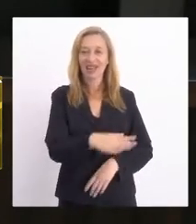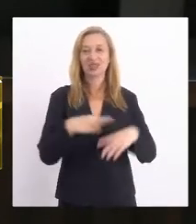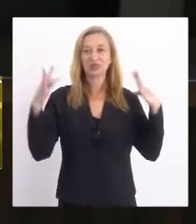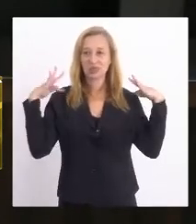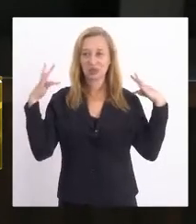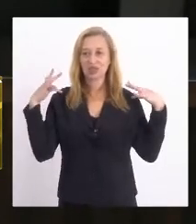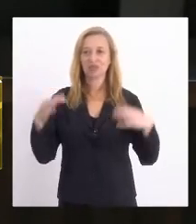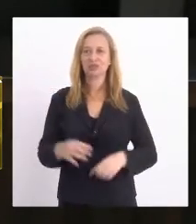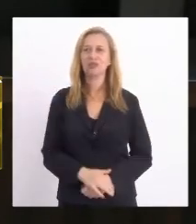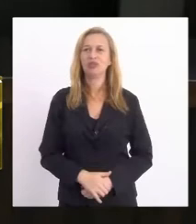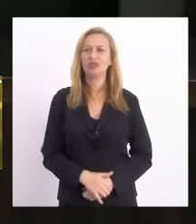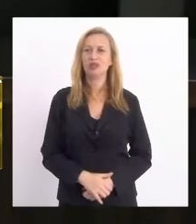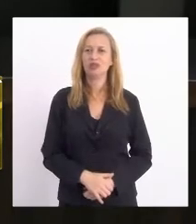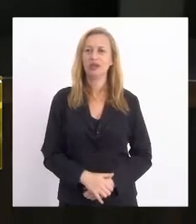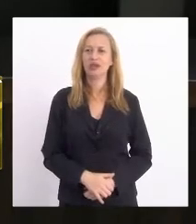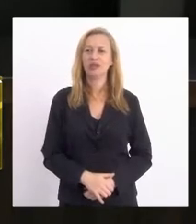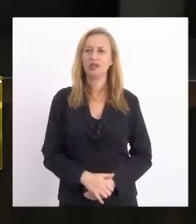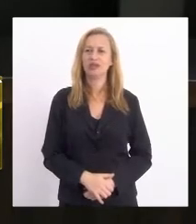Turismo